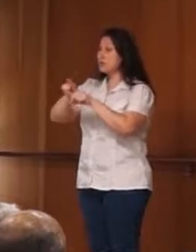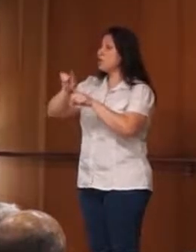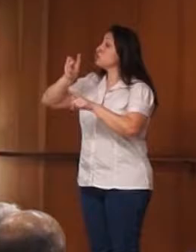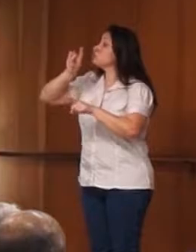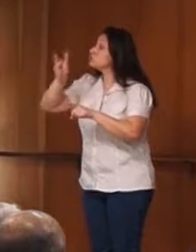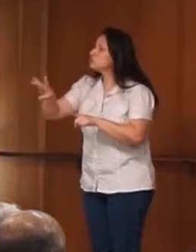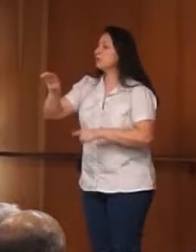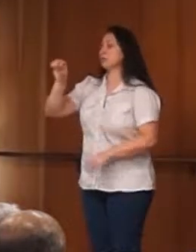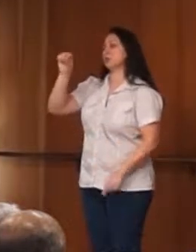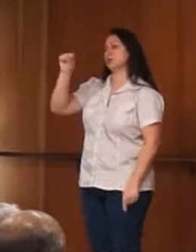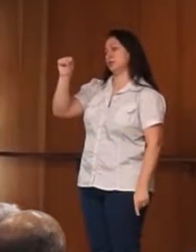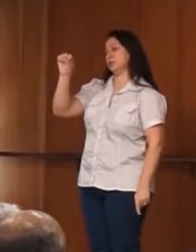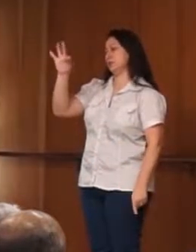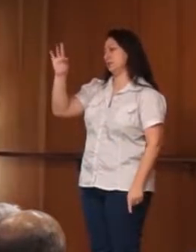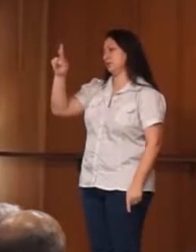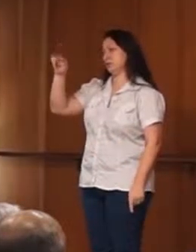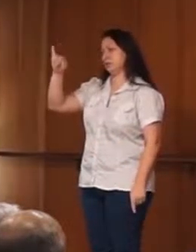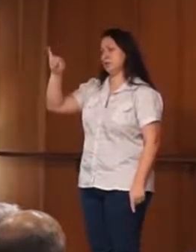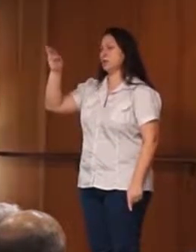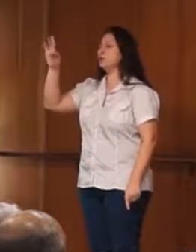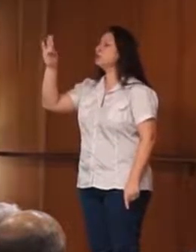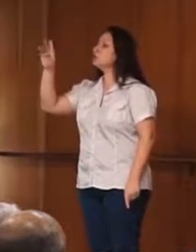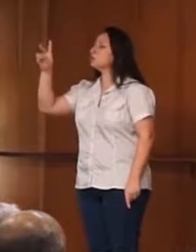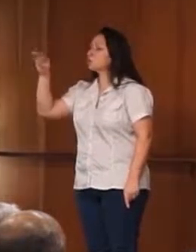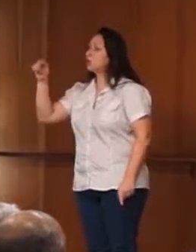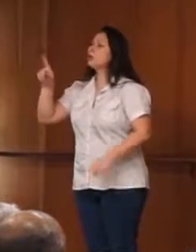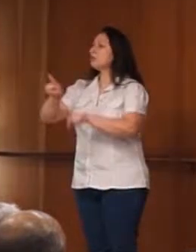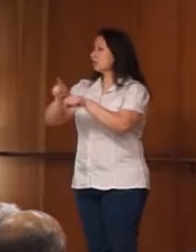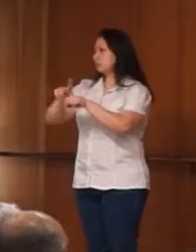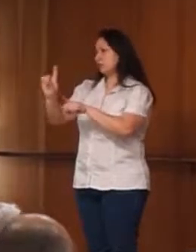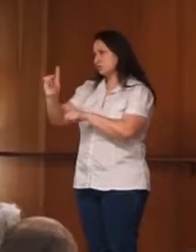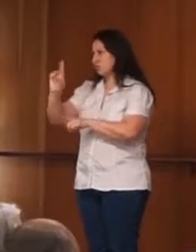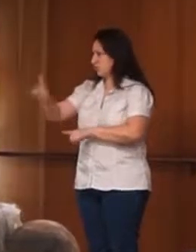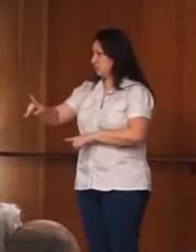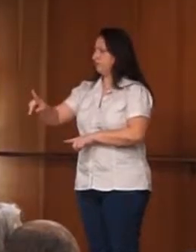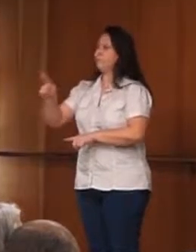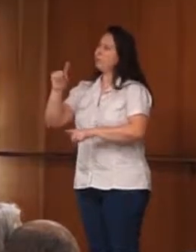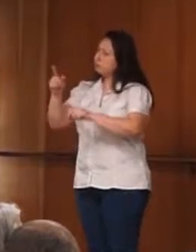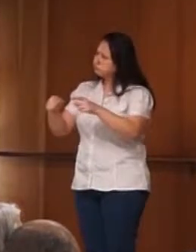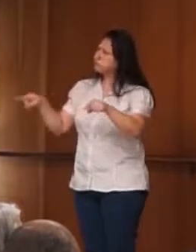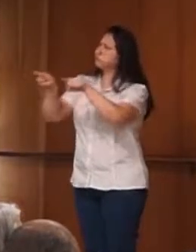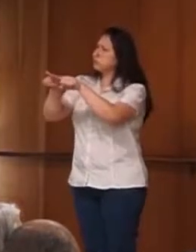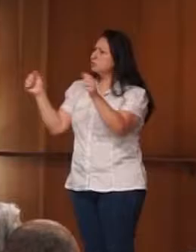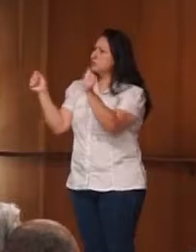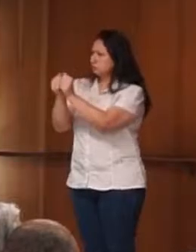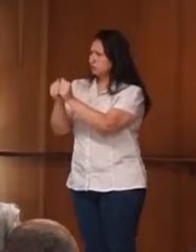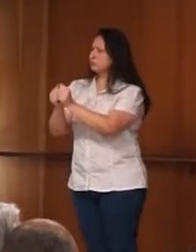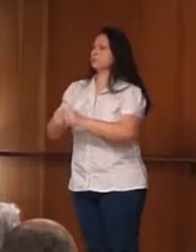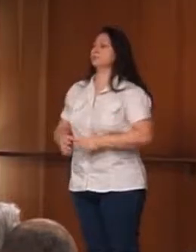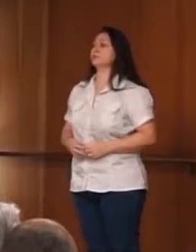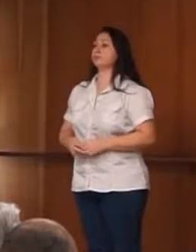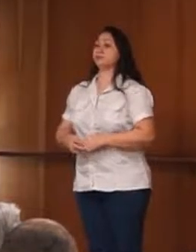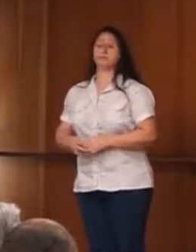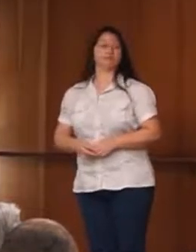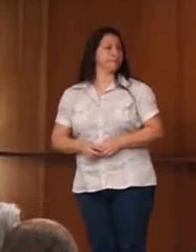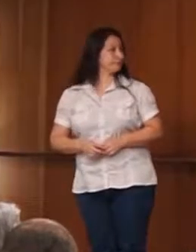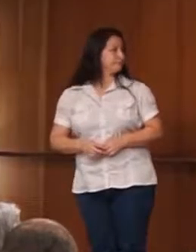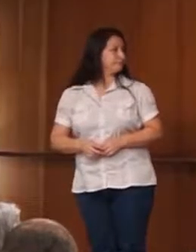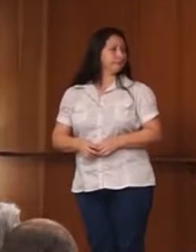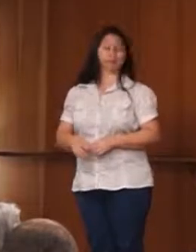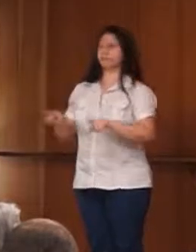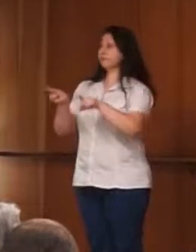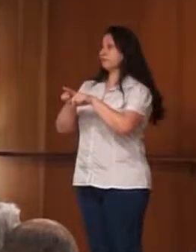peço que isso seja contemplado pelos grupos que estudarão a matéria. Em segundo